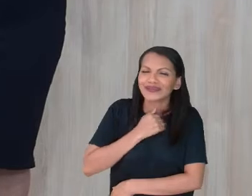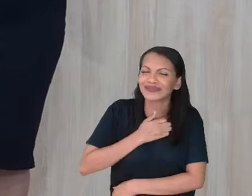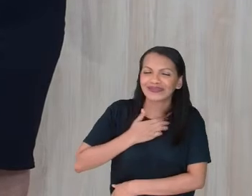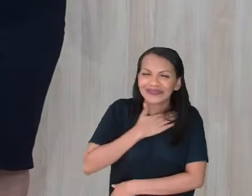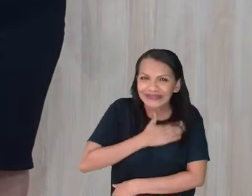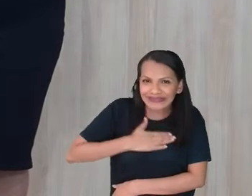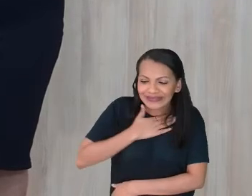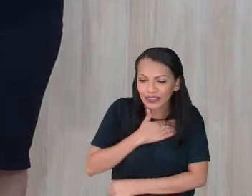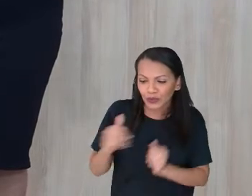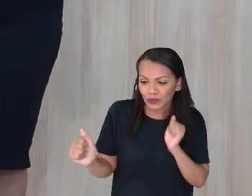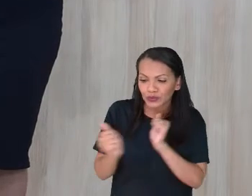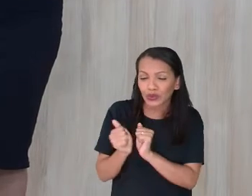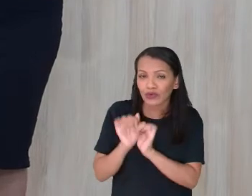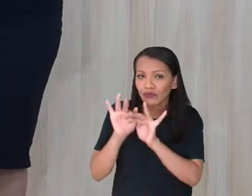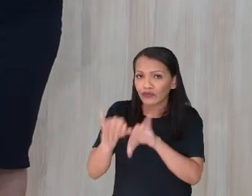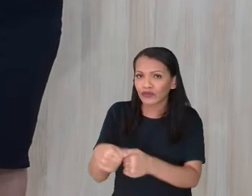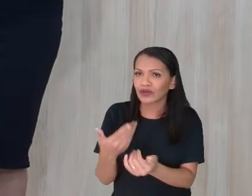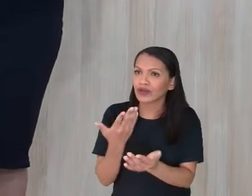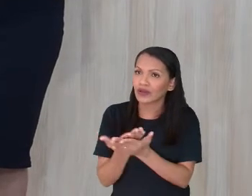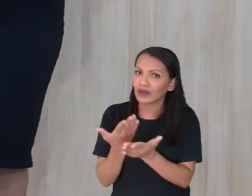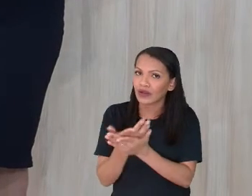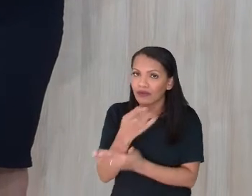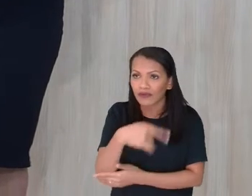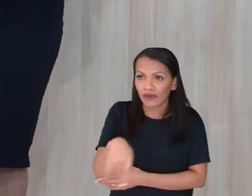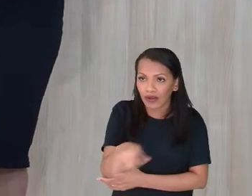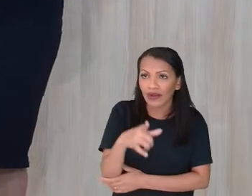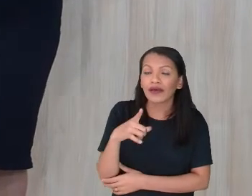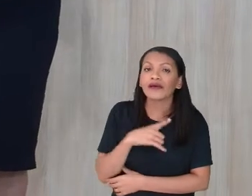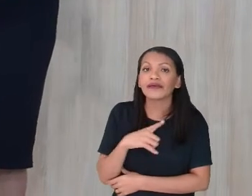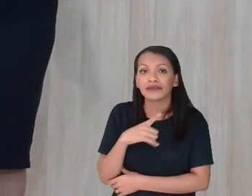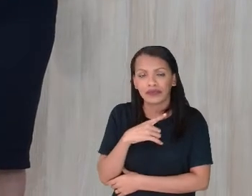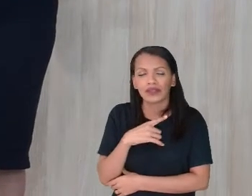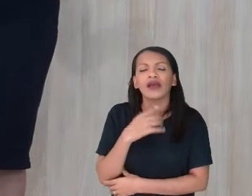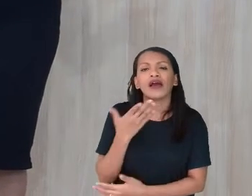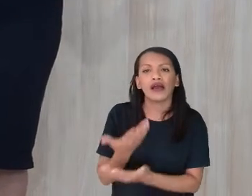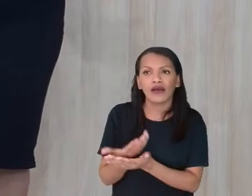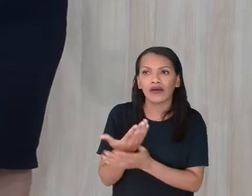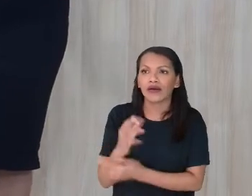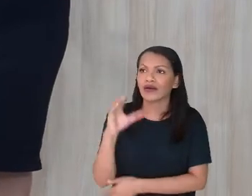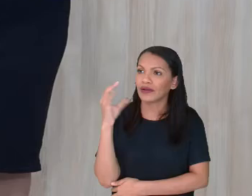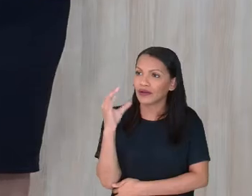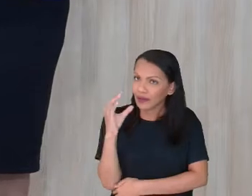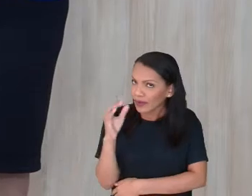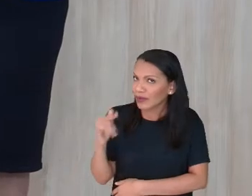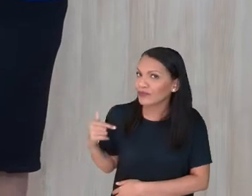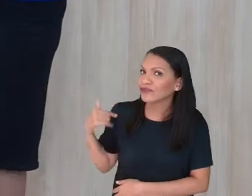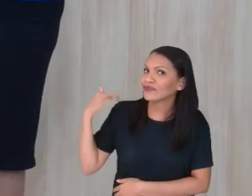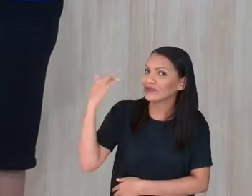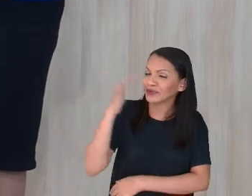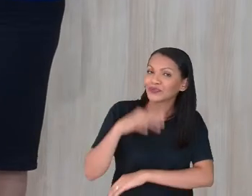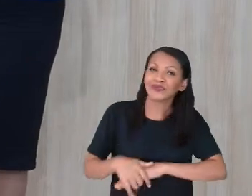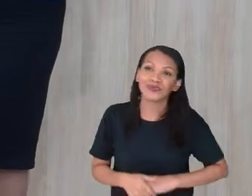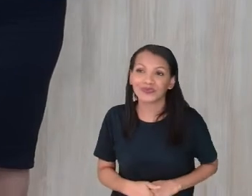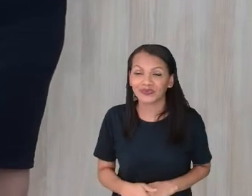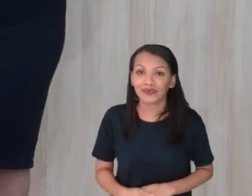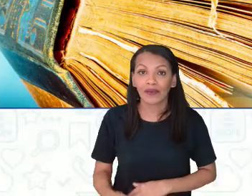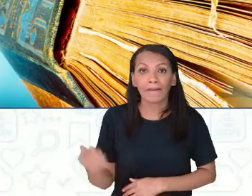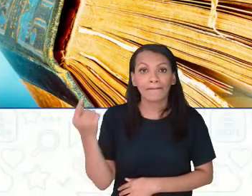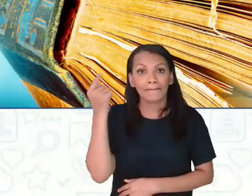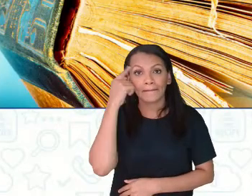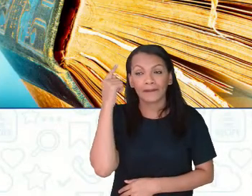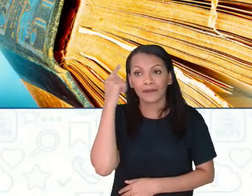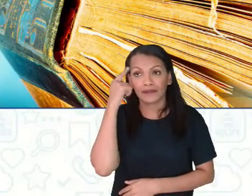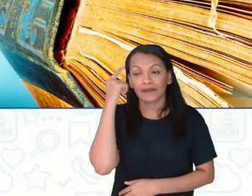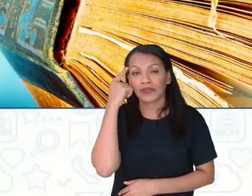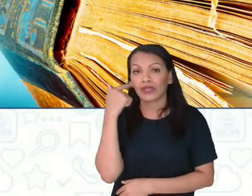aula, já que já está no finalzinho, né? Para que vocês tenham aula de ciências em breve. Então, eu trouxe esse pensamento de